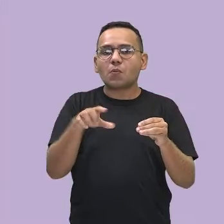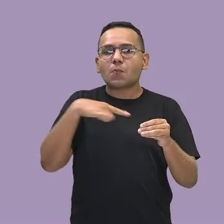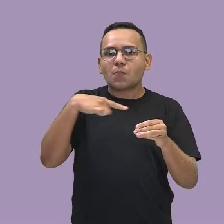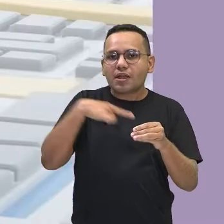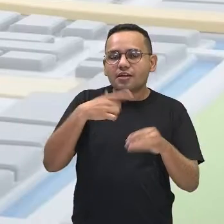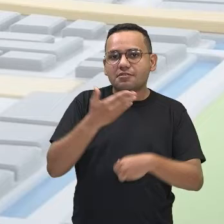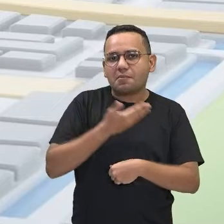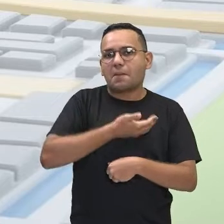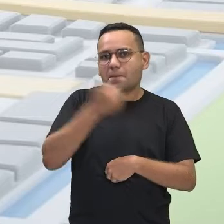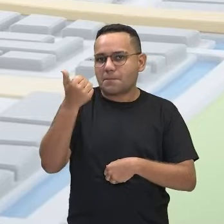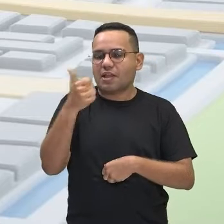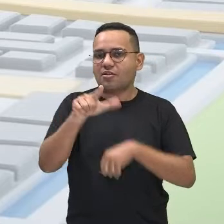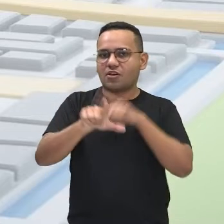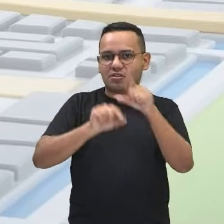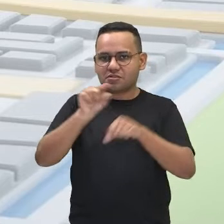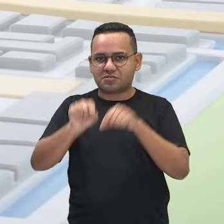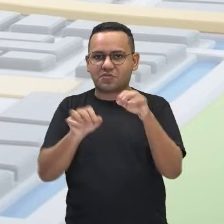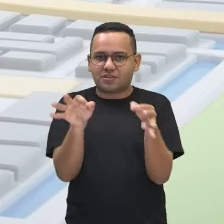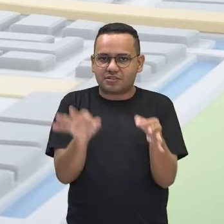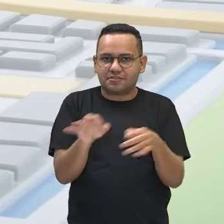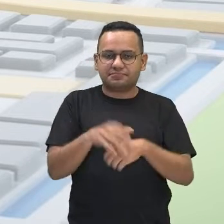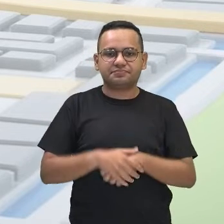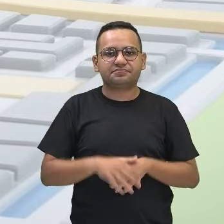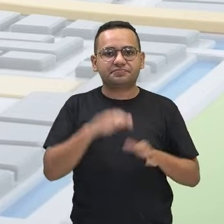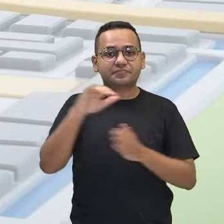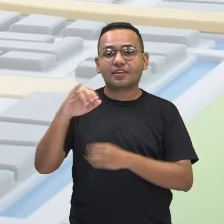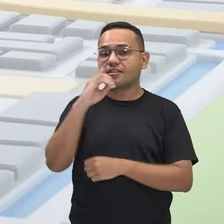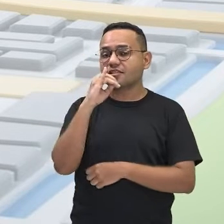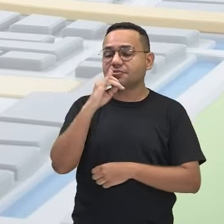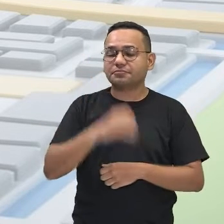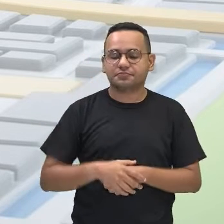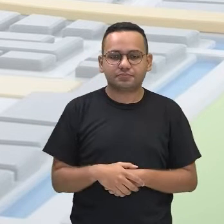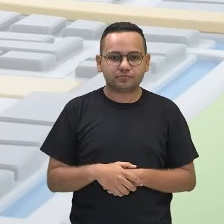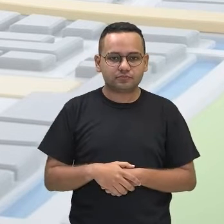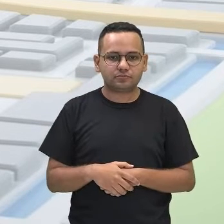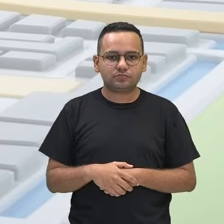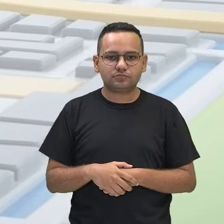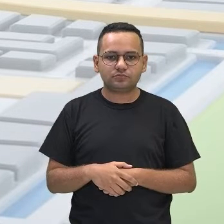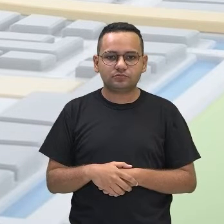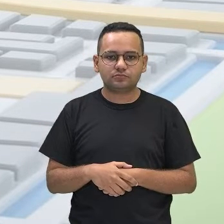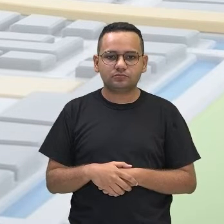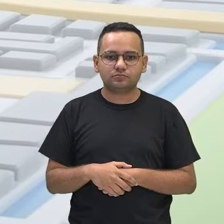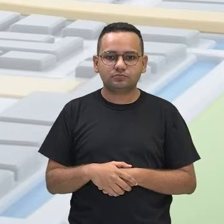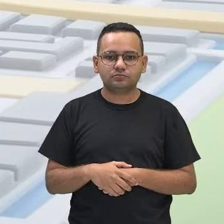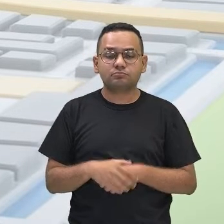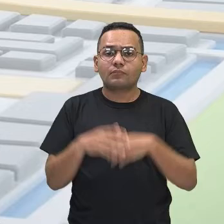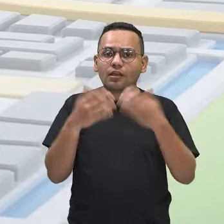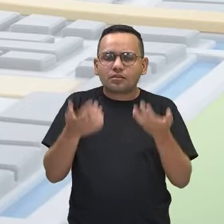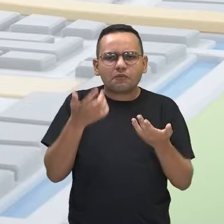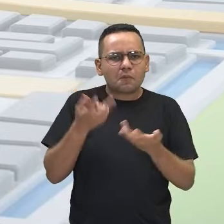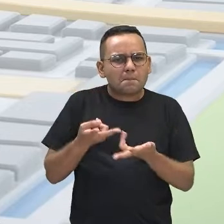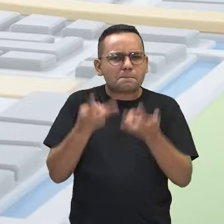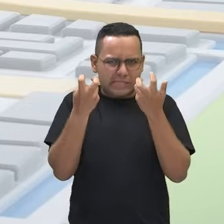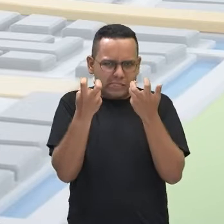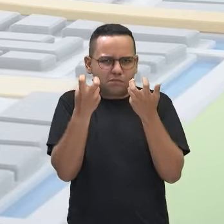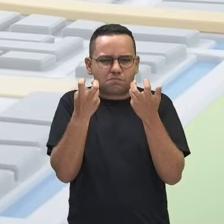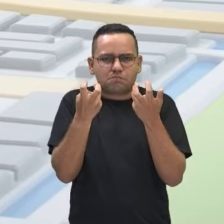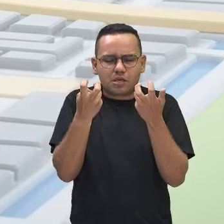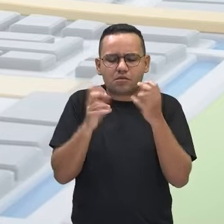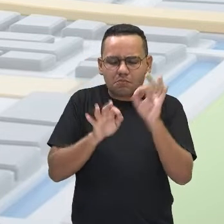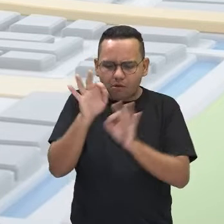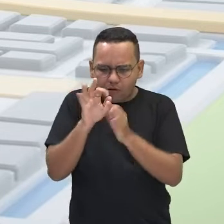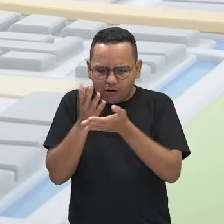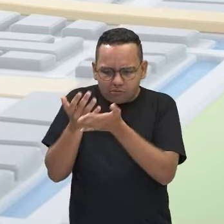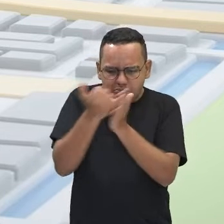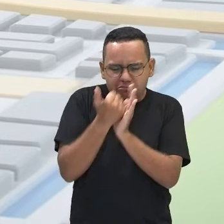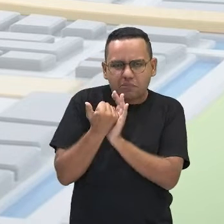decisões. Vejamos um exemplo. Foi observado um aumento no número de atendimentos em um hospital público,